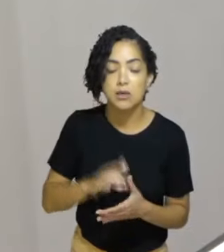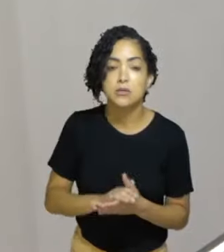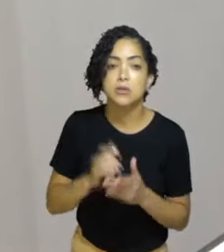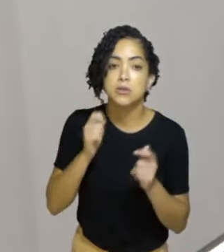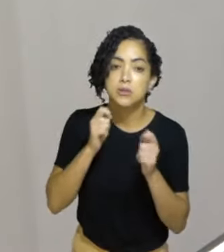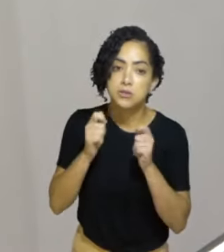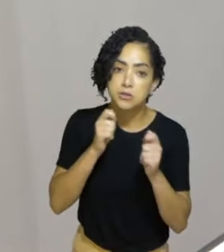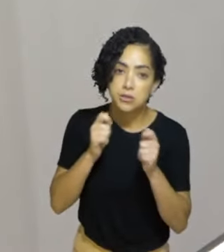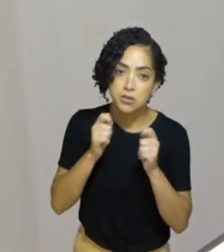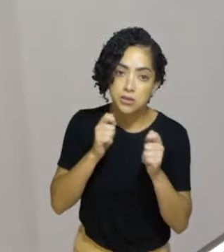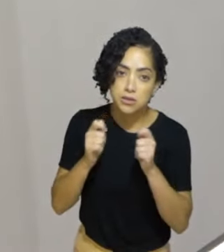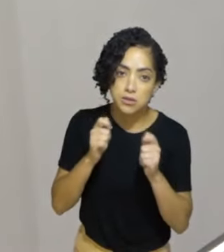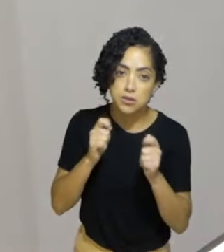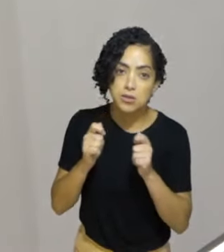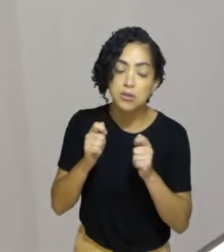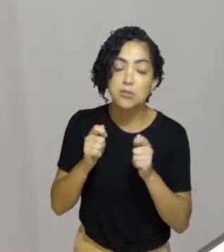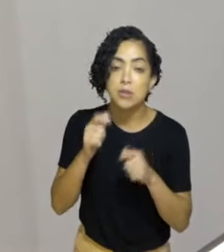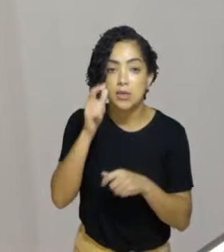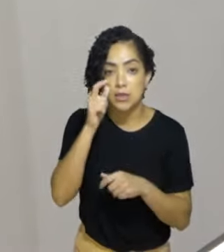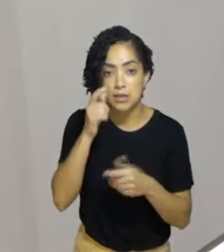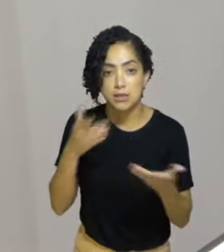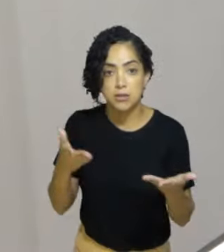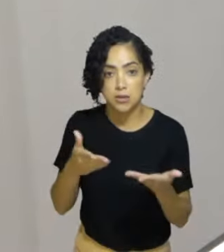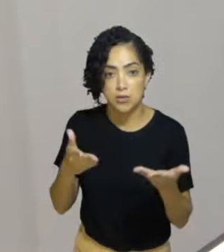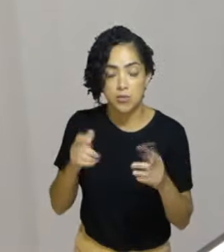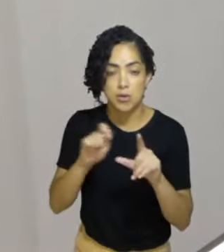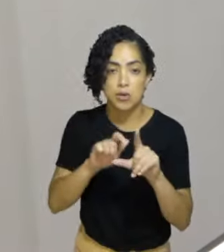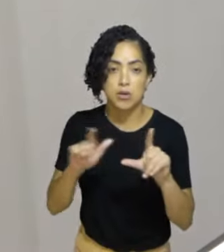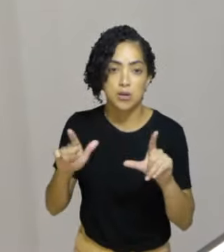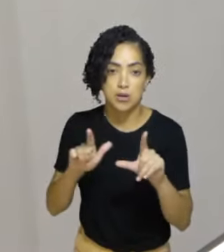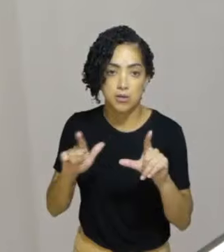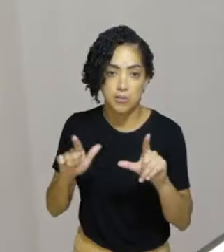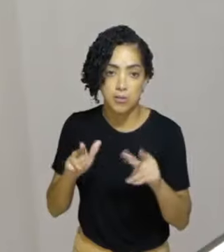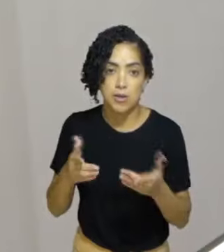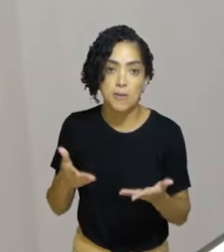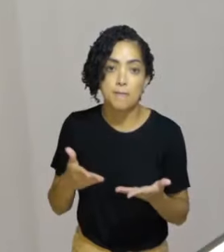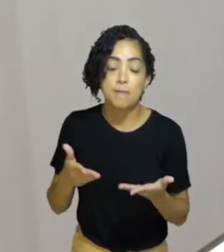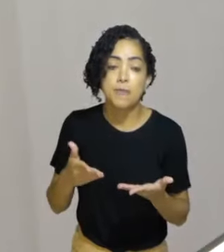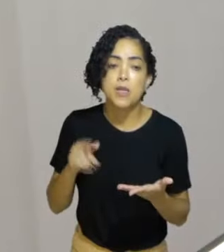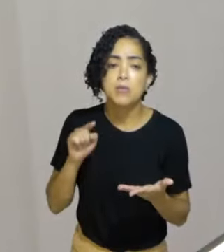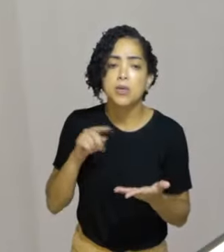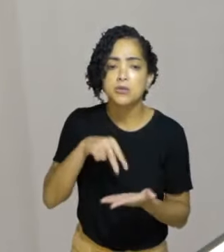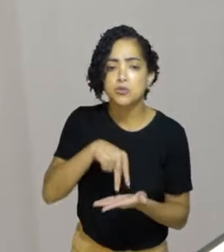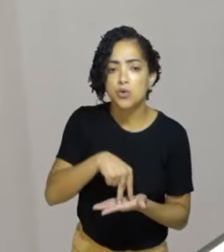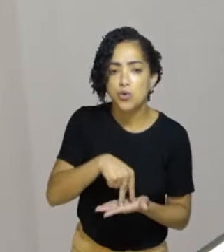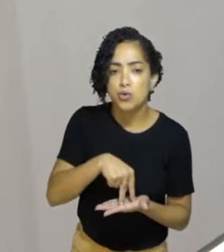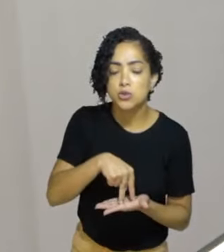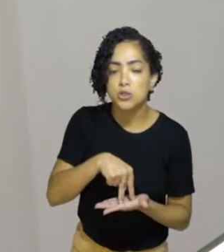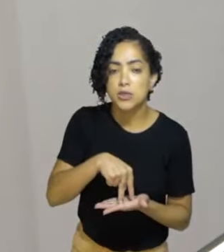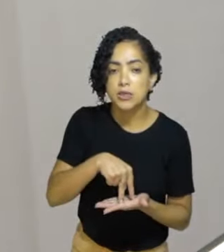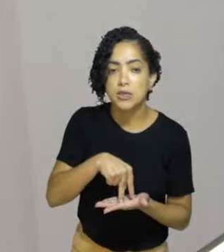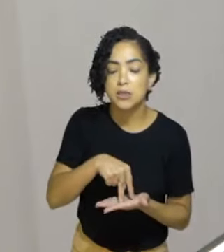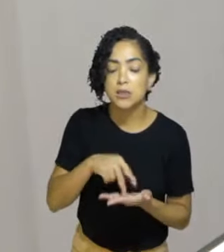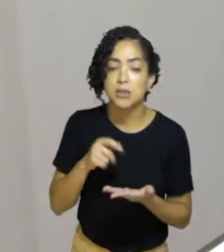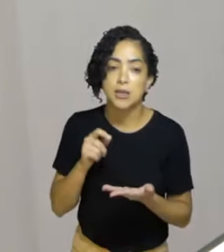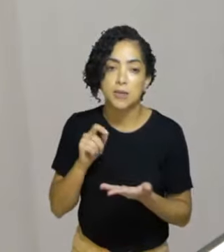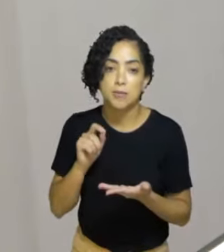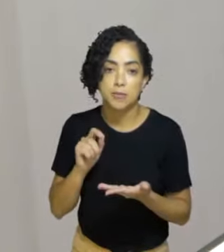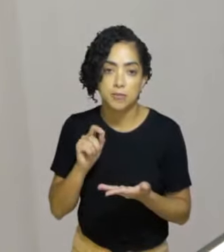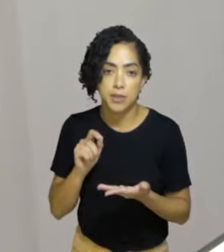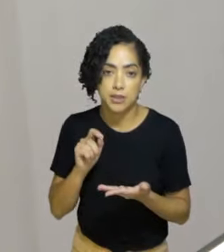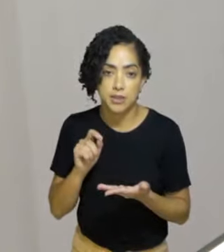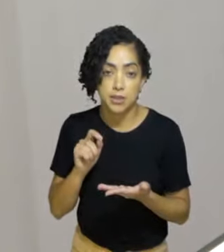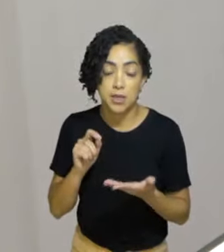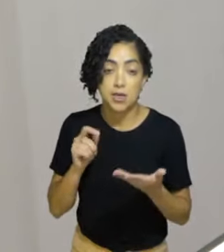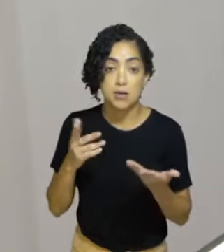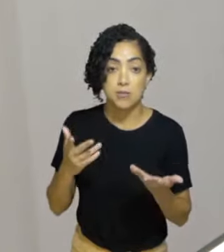ao pessoal que nos está acompanhando pela TV AU nesse momento. O que me traz à tribuna nessa tarde é para